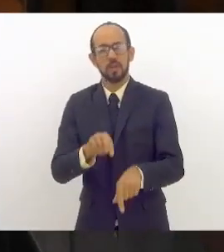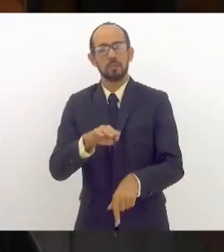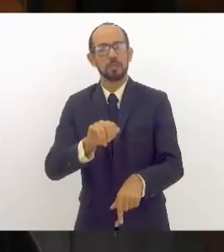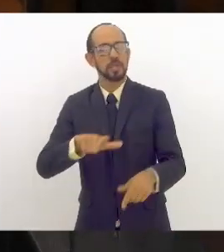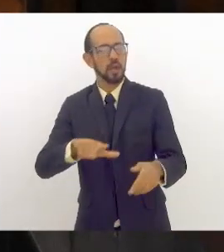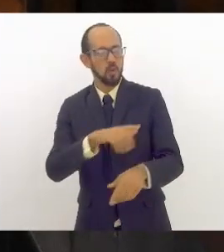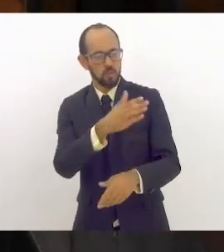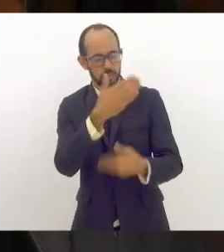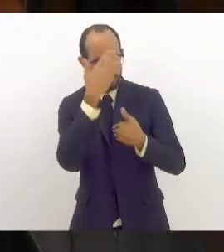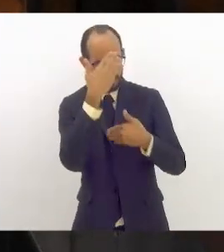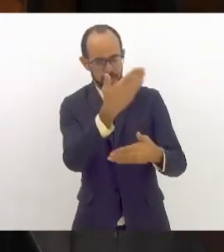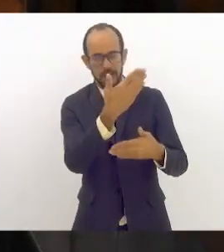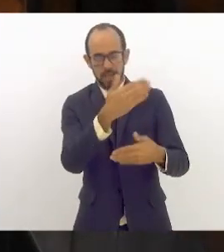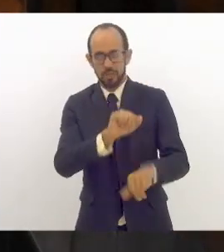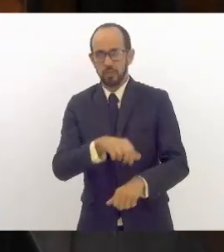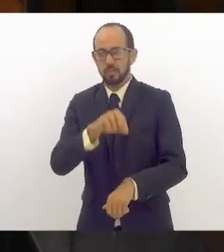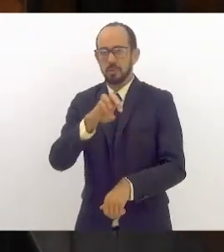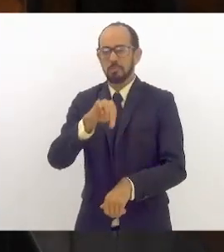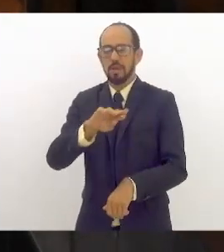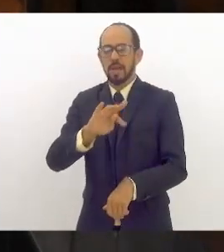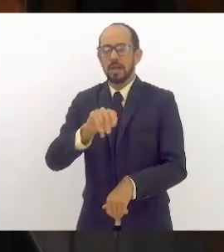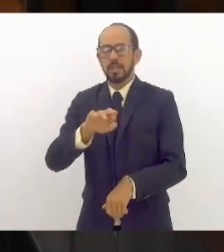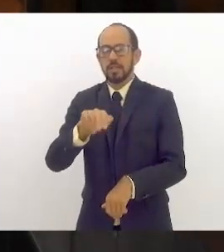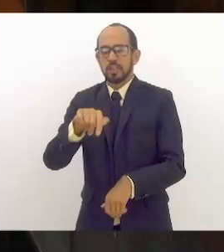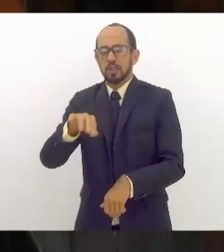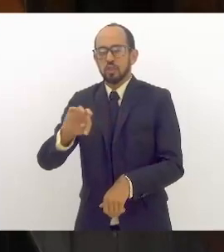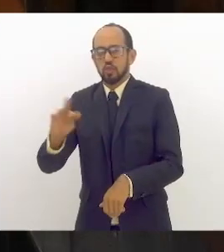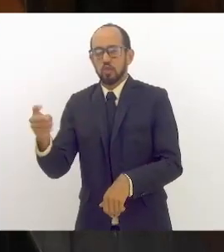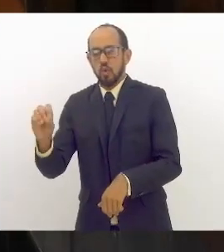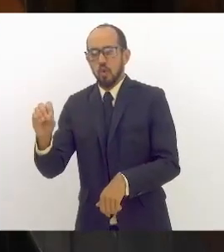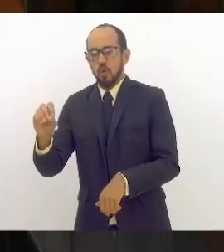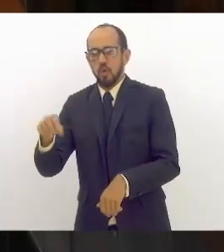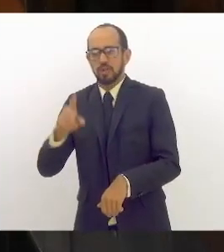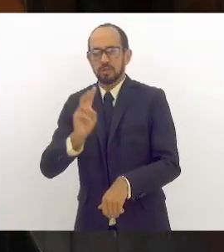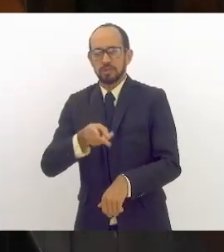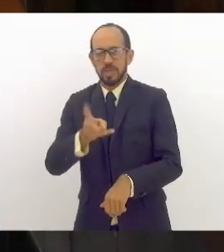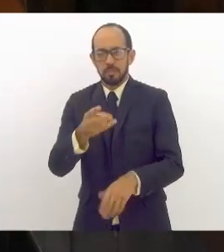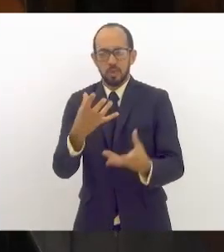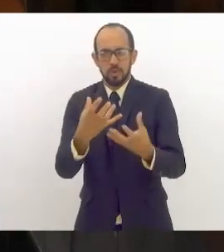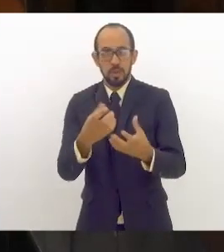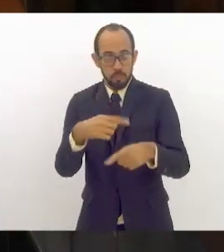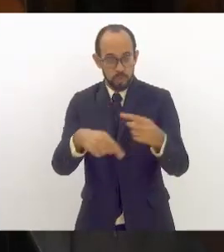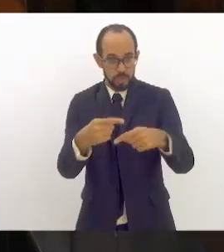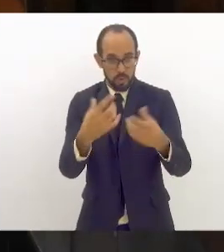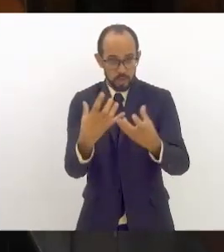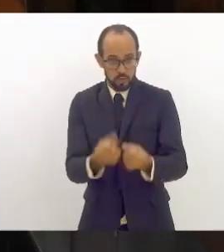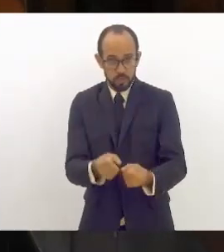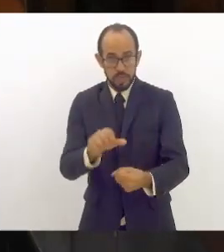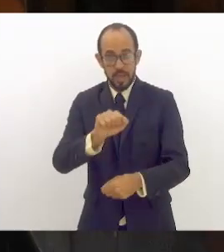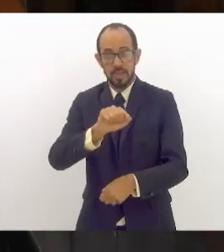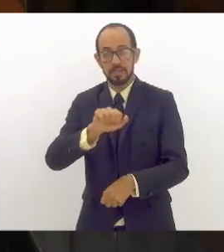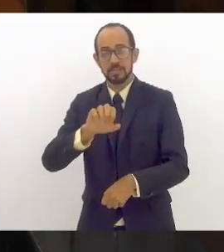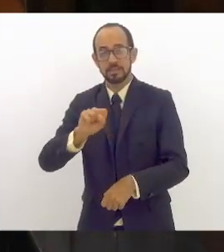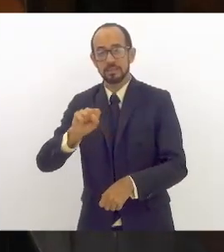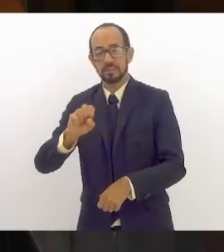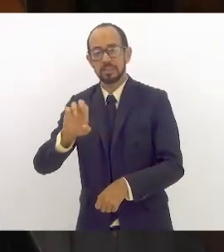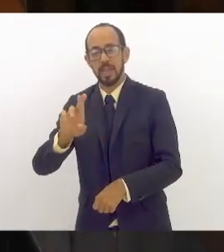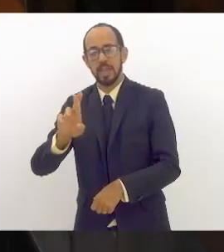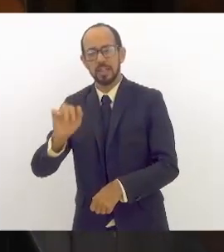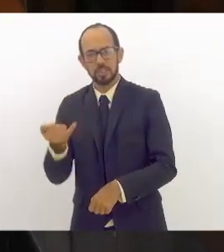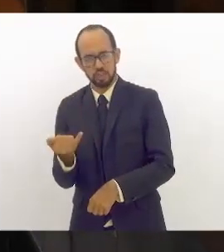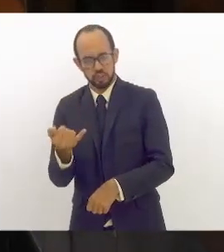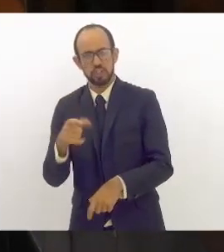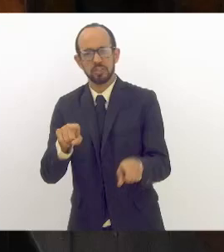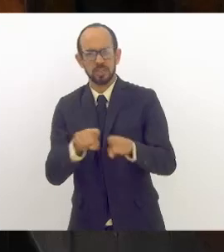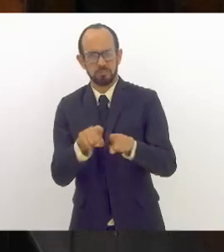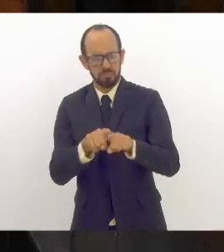Marquinho Marquinho tá sempre comigo Marquinhos desde que eu assumir a Serge sempre tomar um cafezinho comigo Muito obrigado meu amigo pelo seu carinho